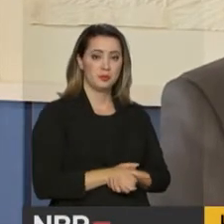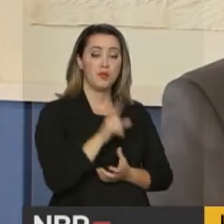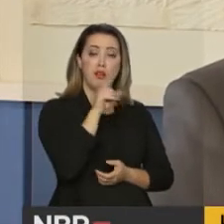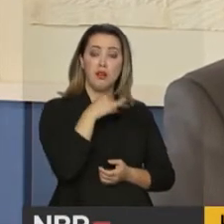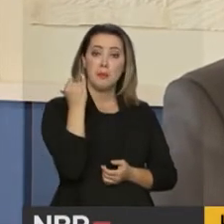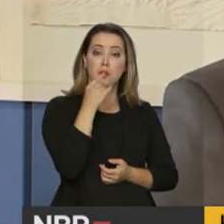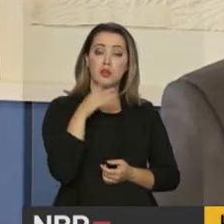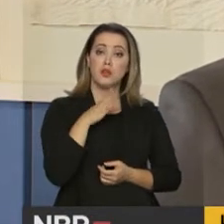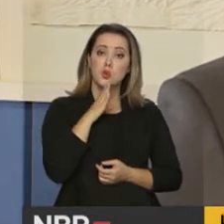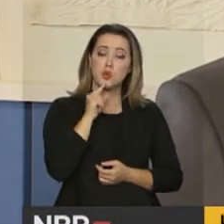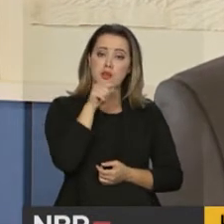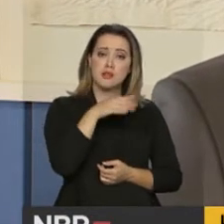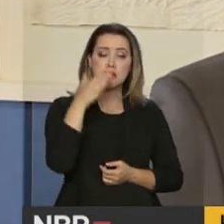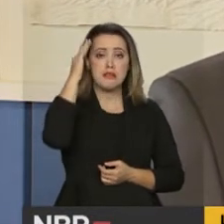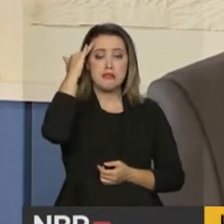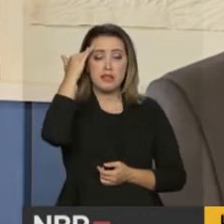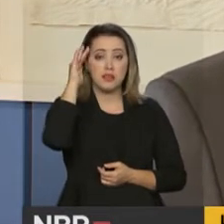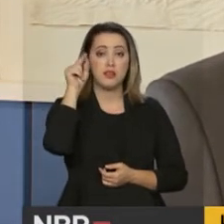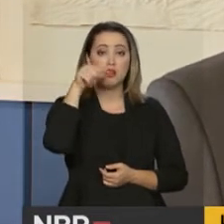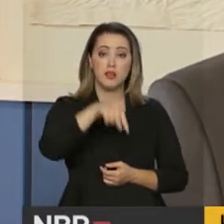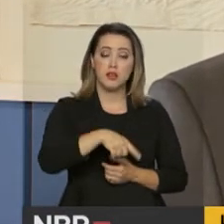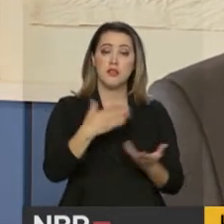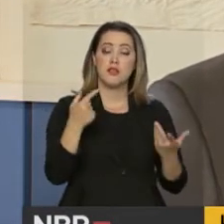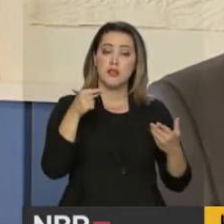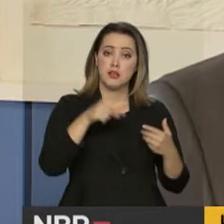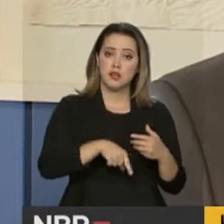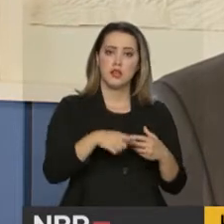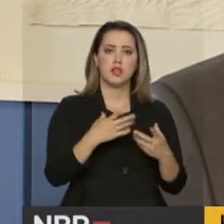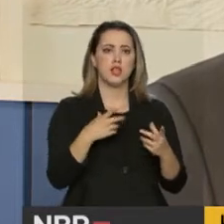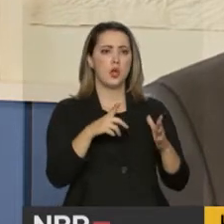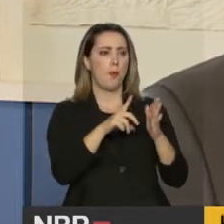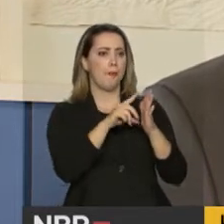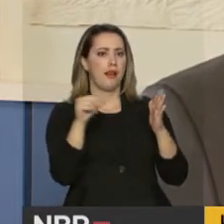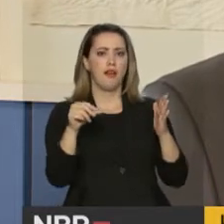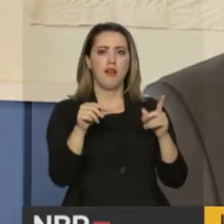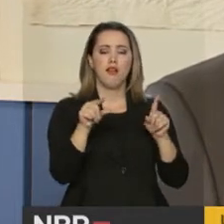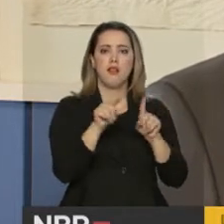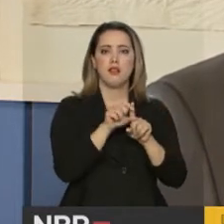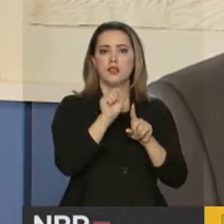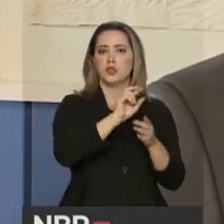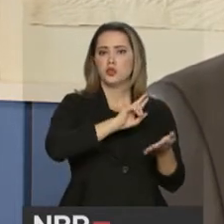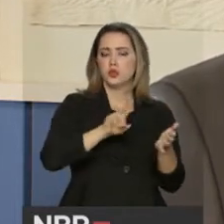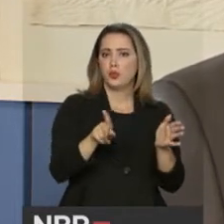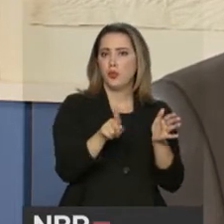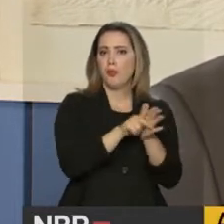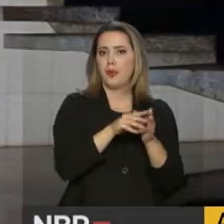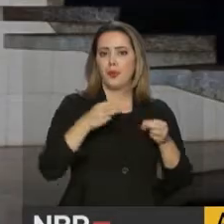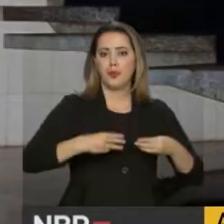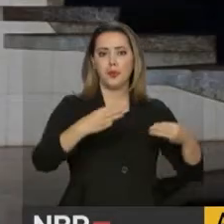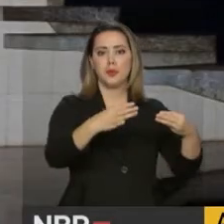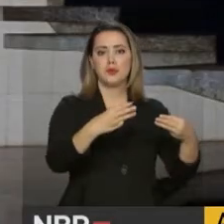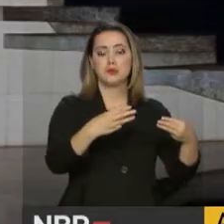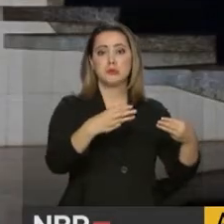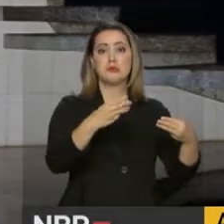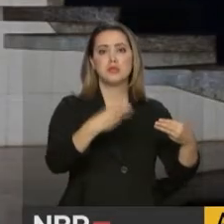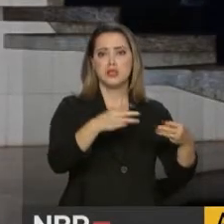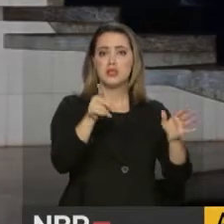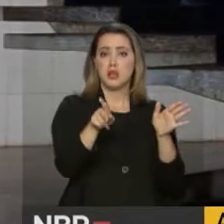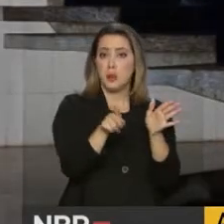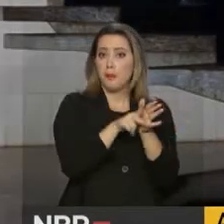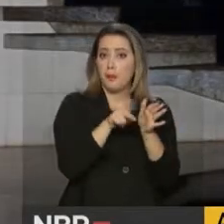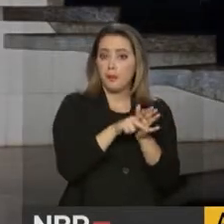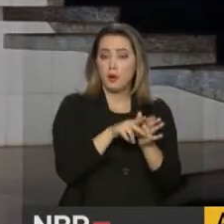fundamentalmente, as pessoas entenderem que isso, que o Itamaraty, seja o Palácio, seja o próprio Ministério, é uma instituição de Estado, uma